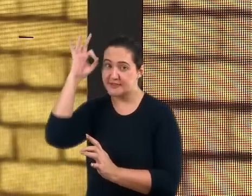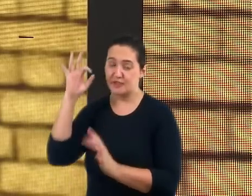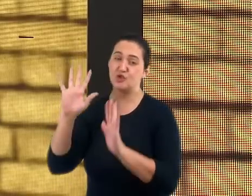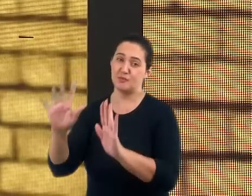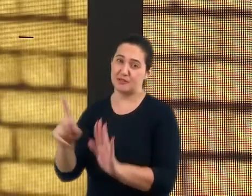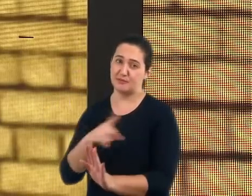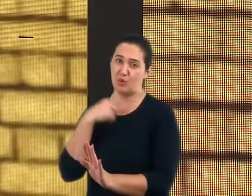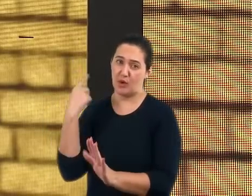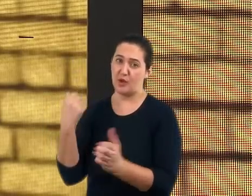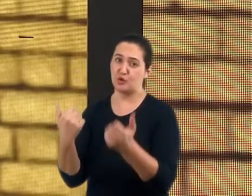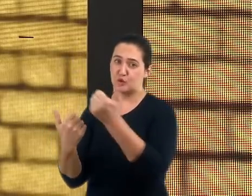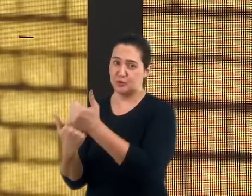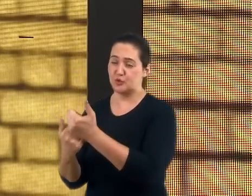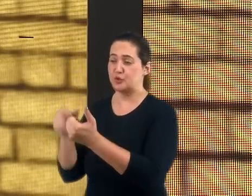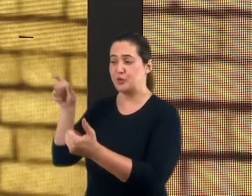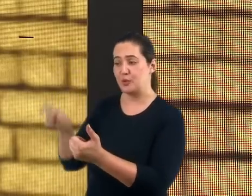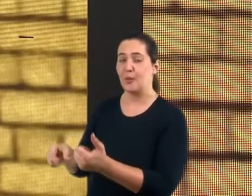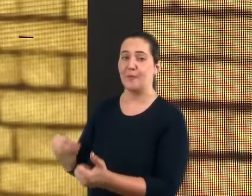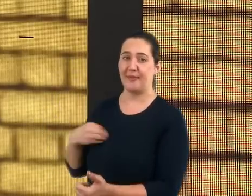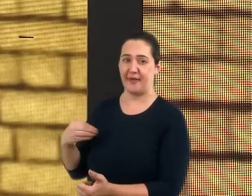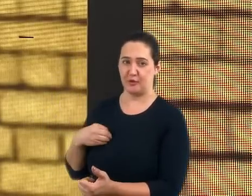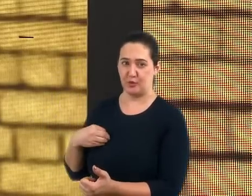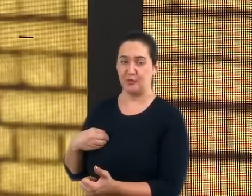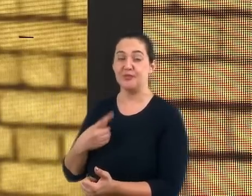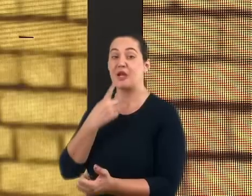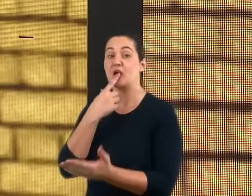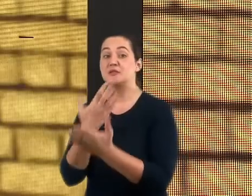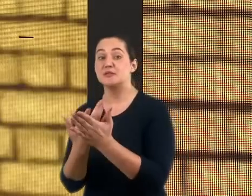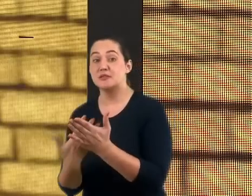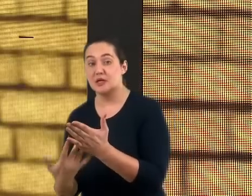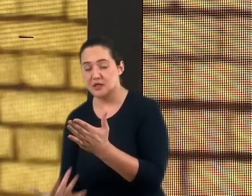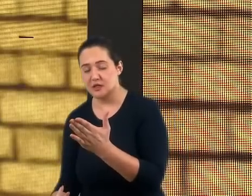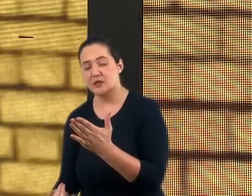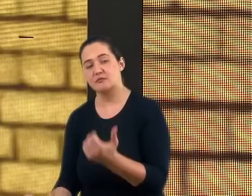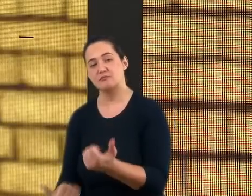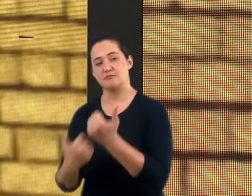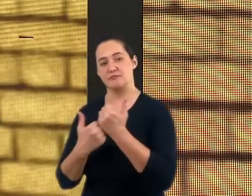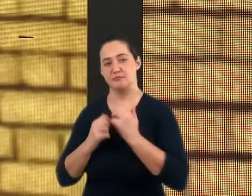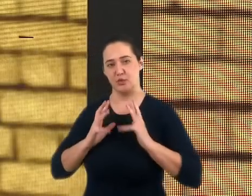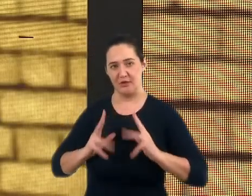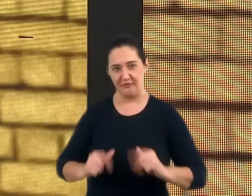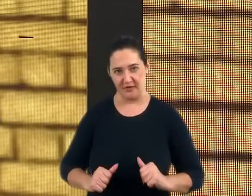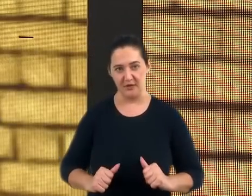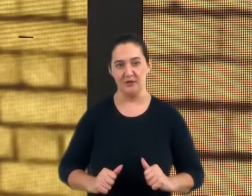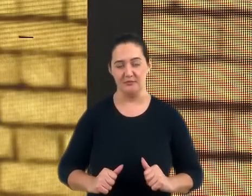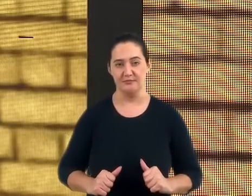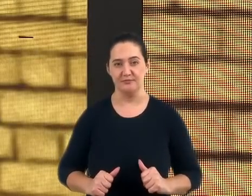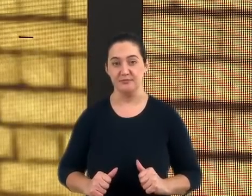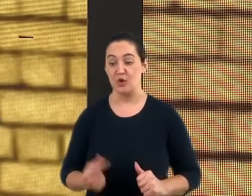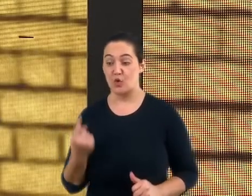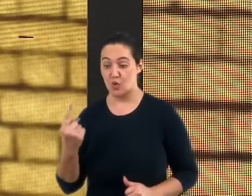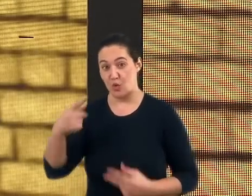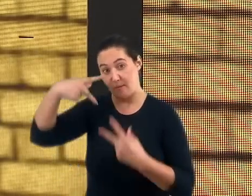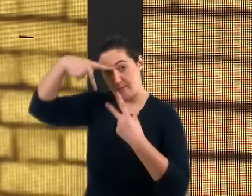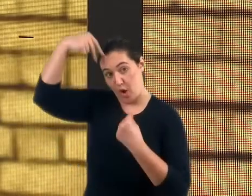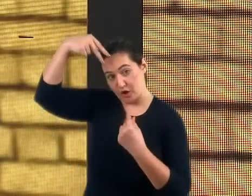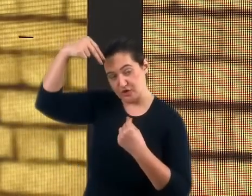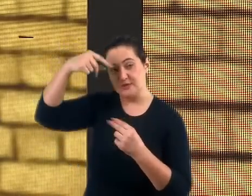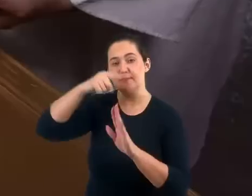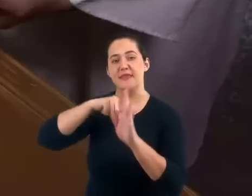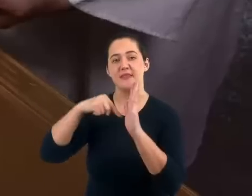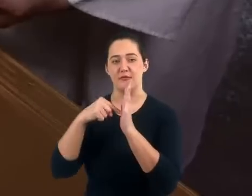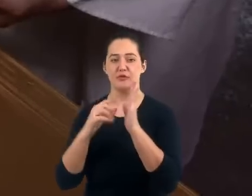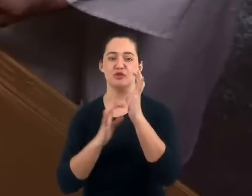morrendo em lugar do pecador. E o sangue de Jesus nos purifica de todo pecado. O do bode era apenas um símbolo